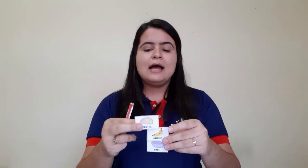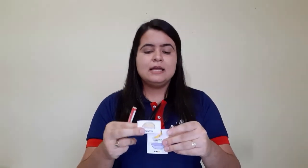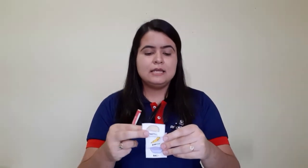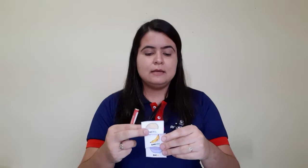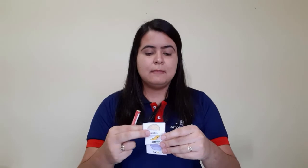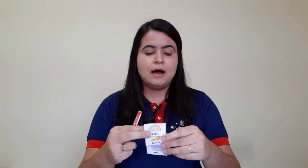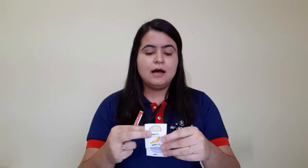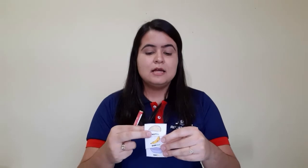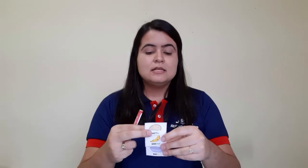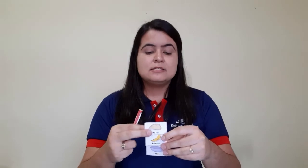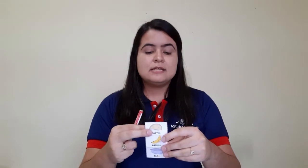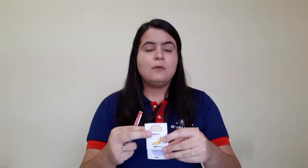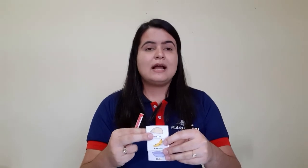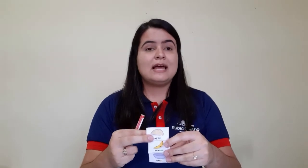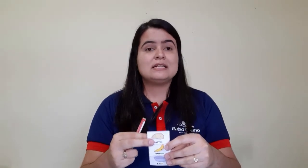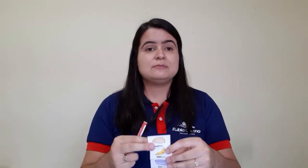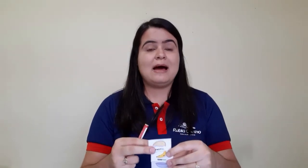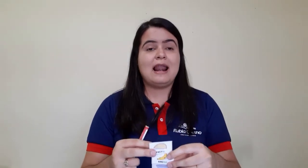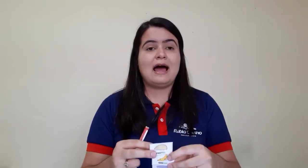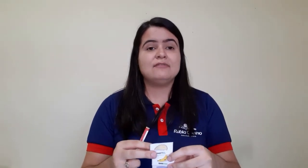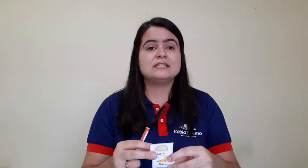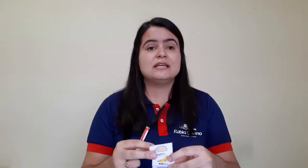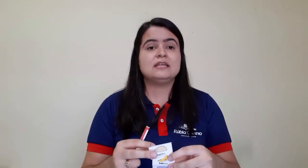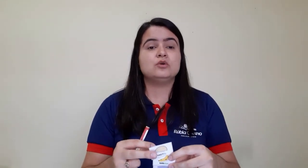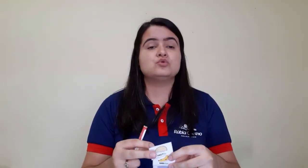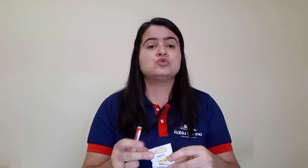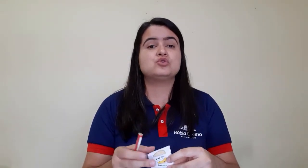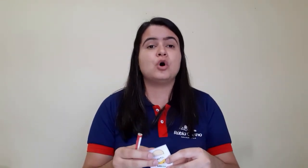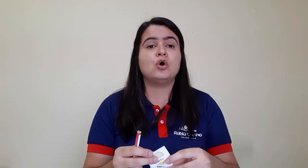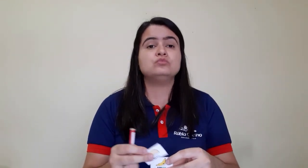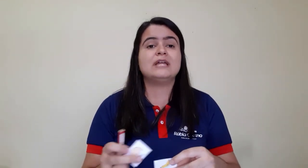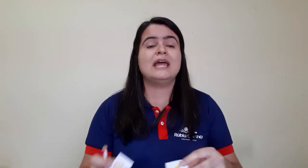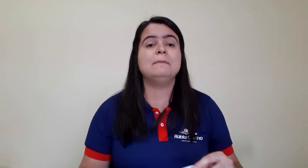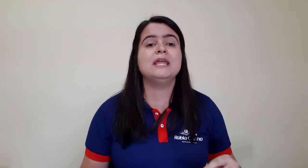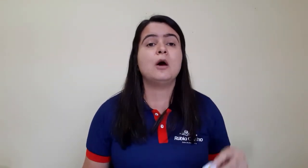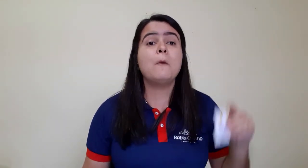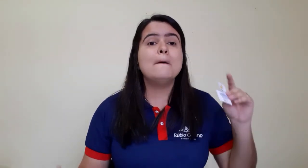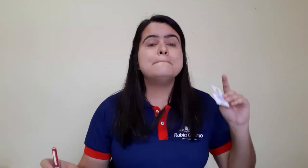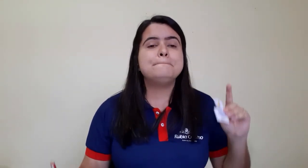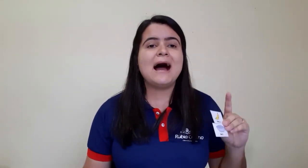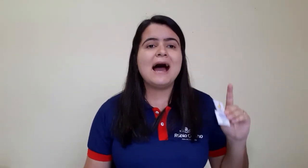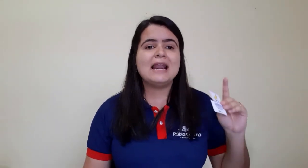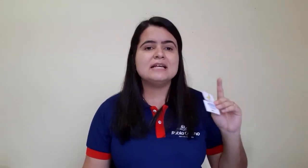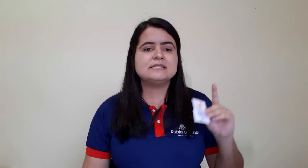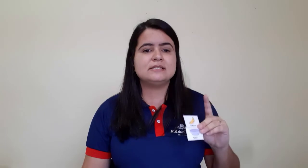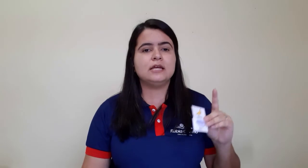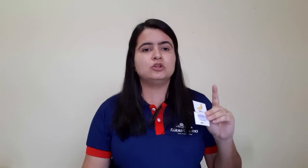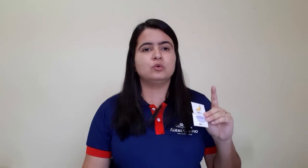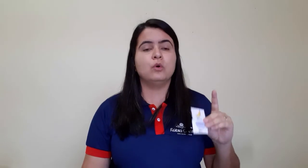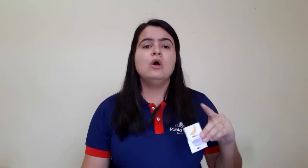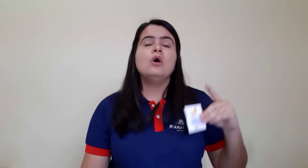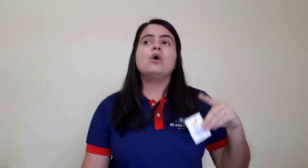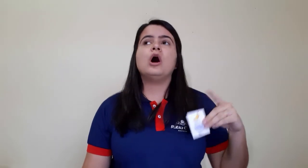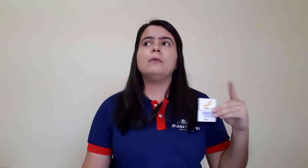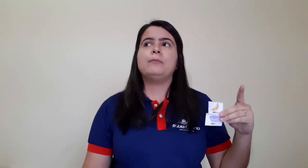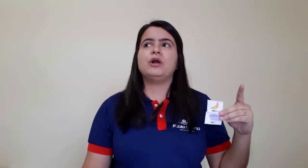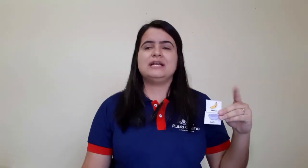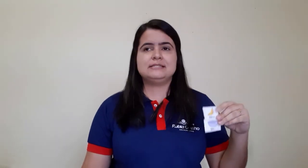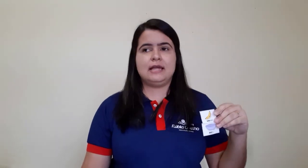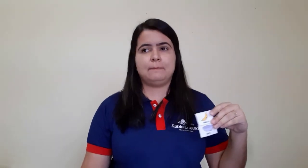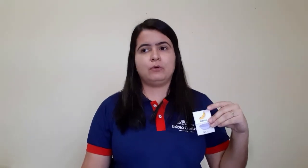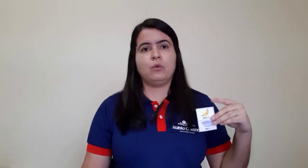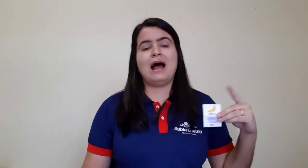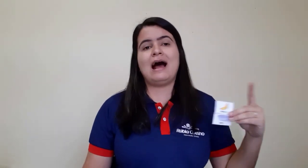A rima são aquelas palavras em que o som terminam parecido, como